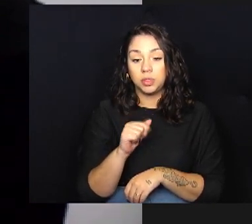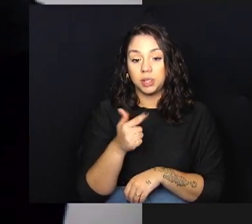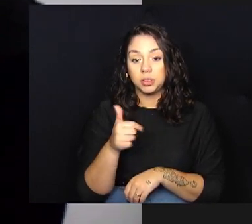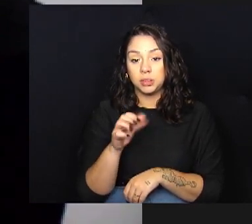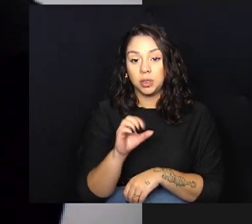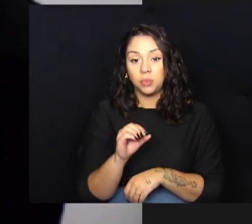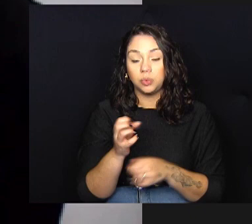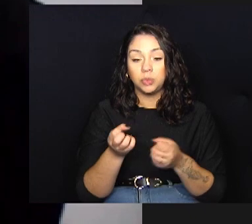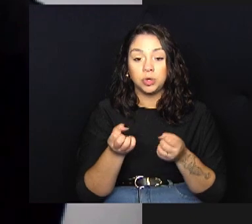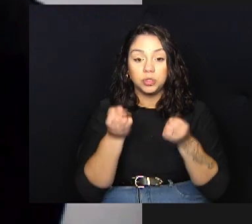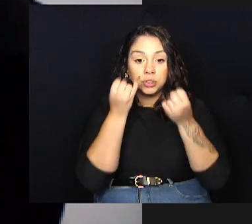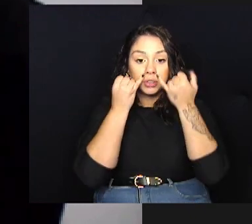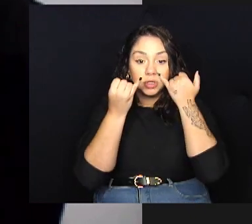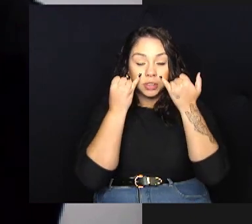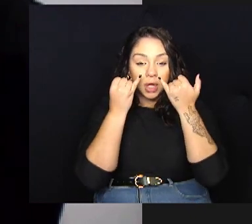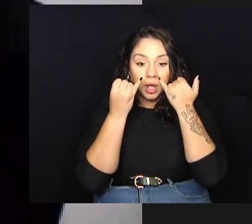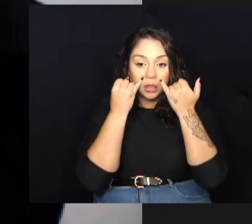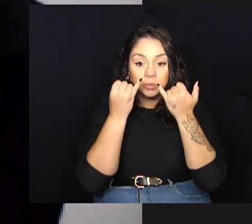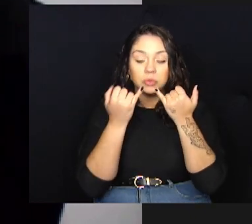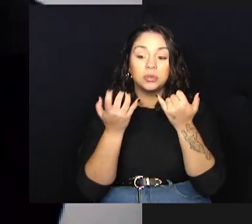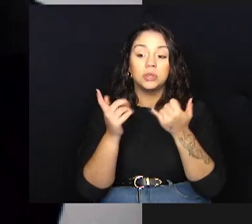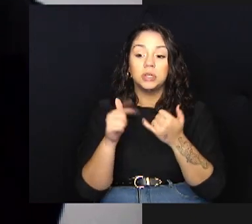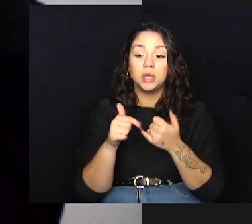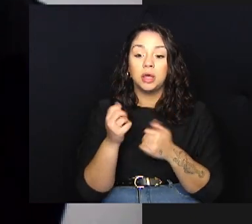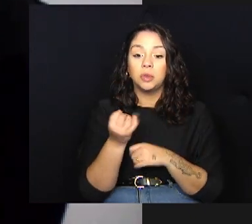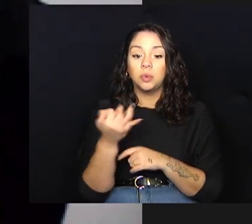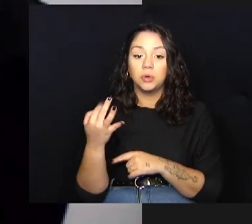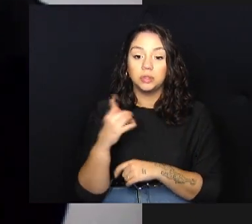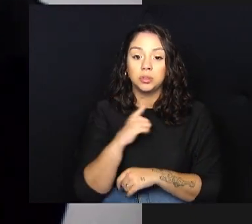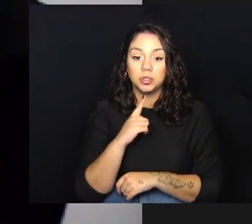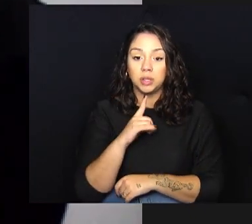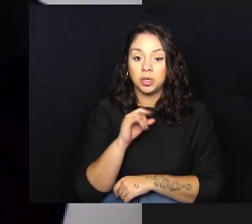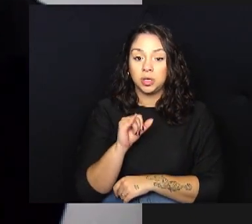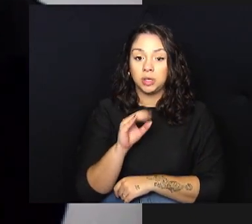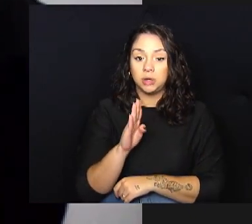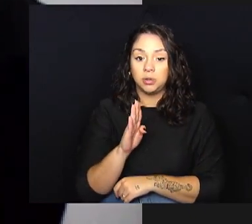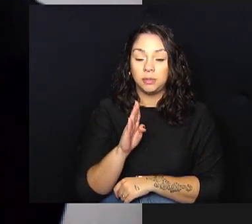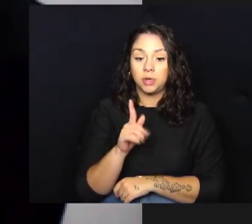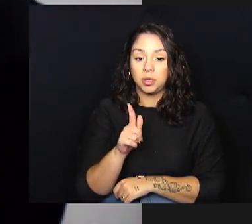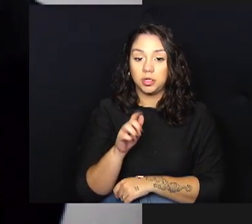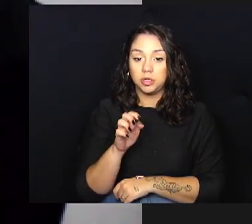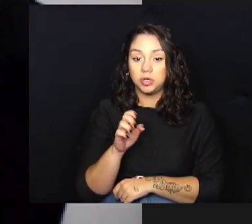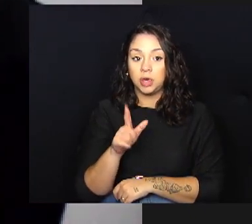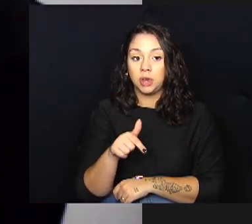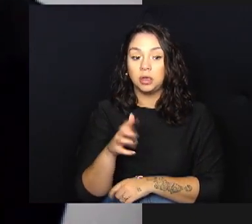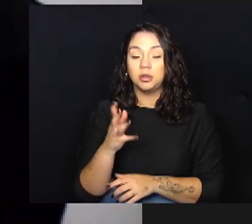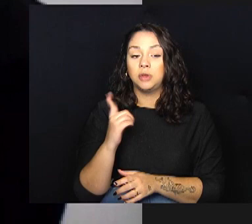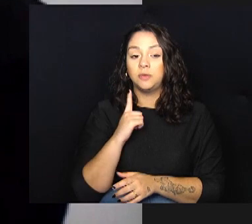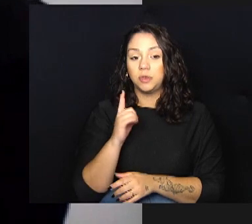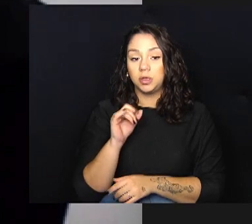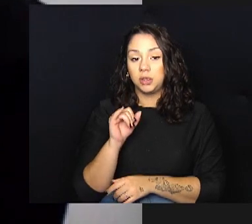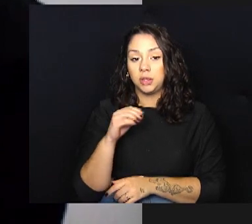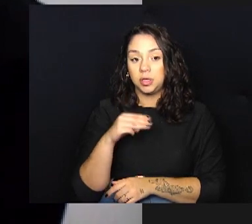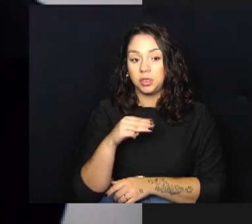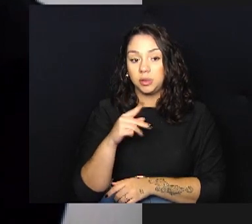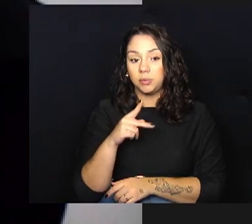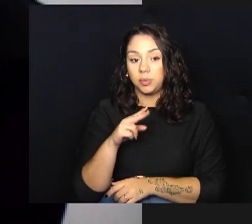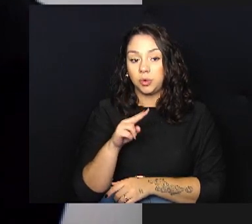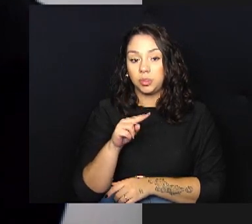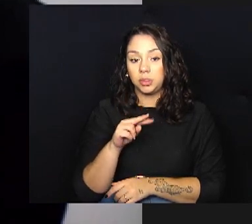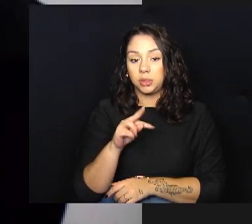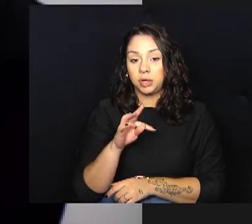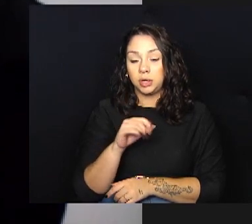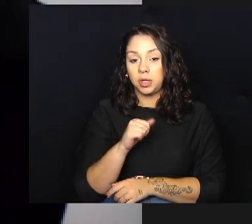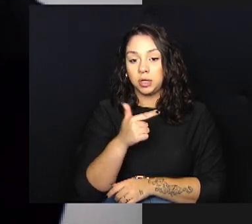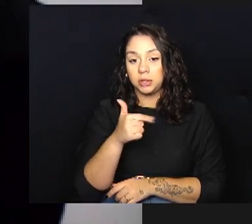possível a gente ter uma estimativa né o IBGE acabou realizando imputação dos dados para diminuir